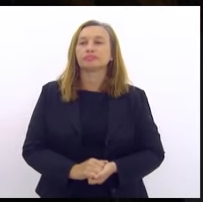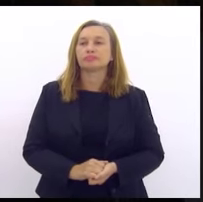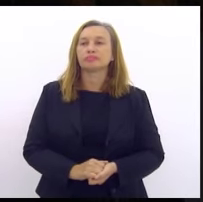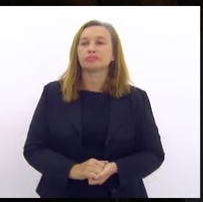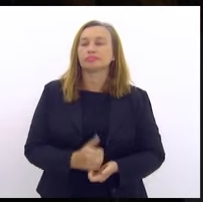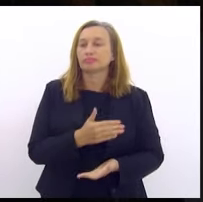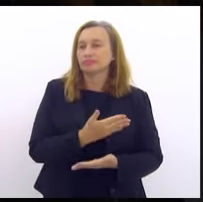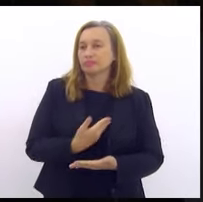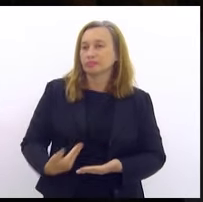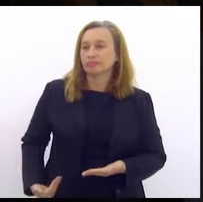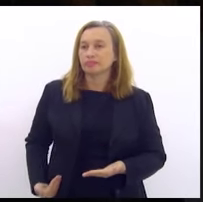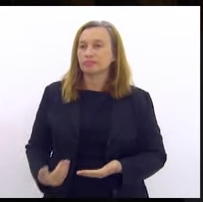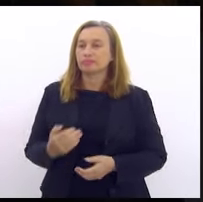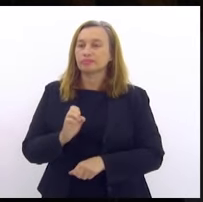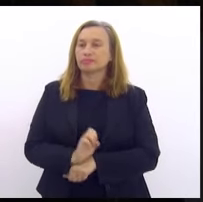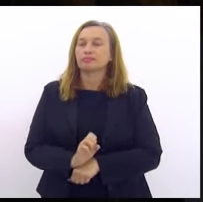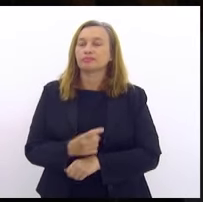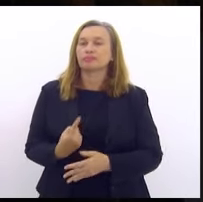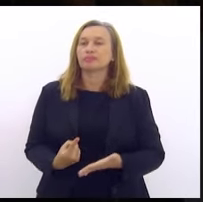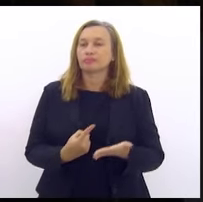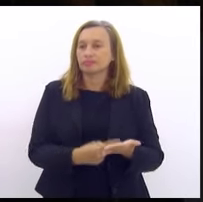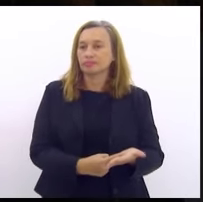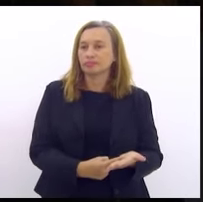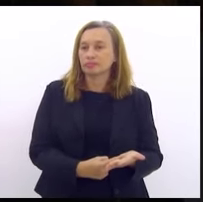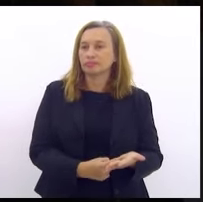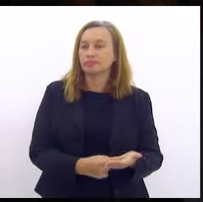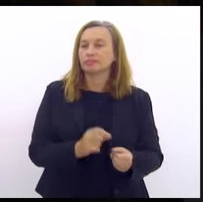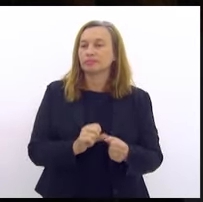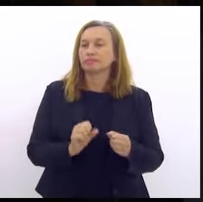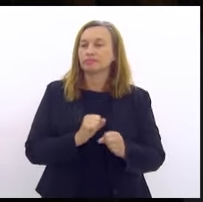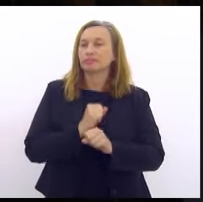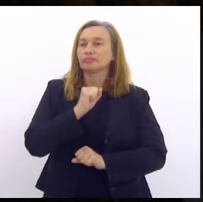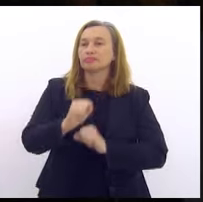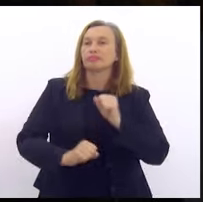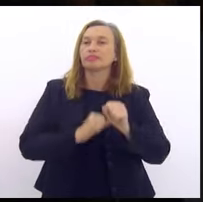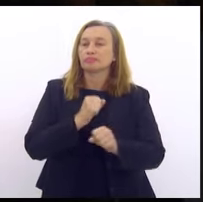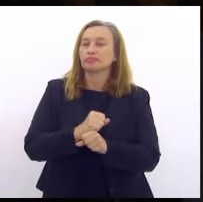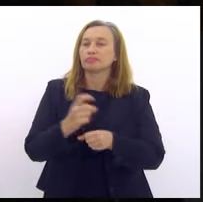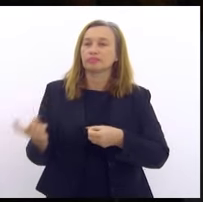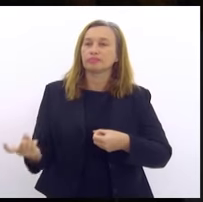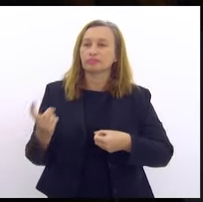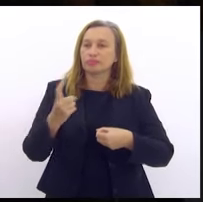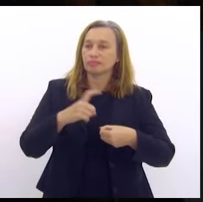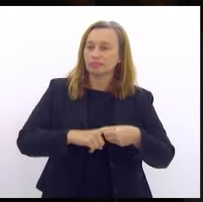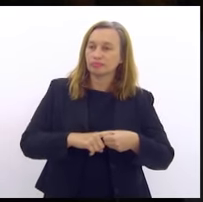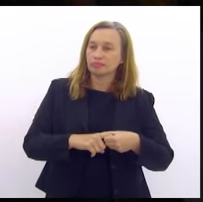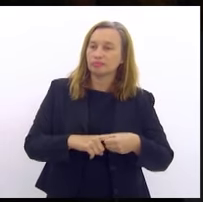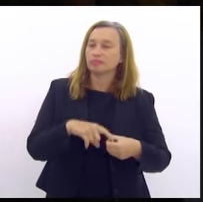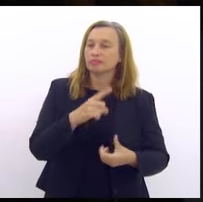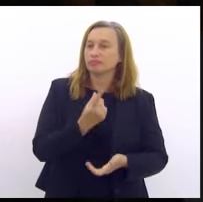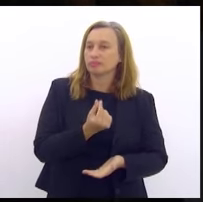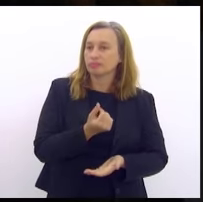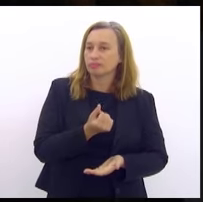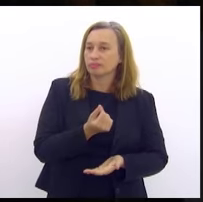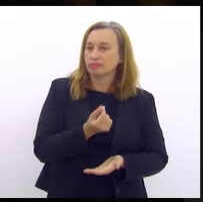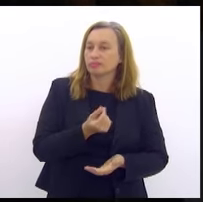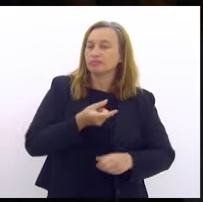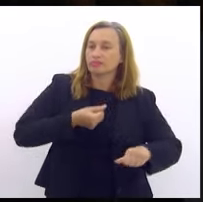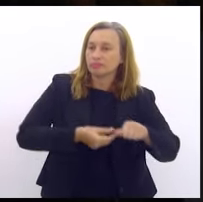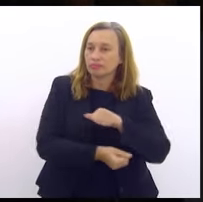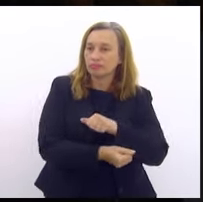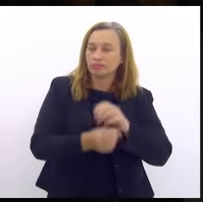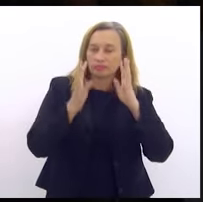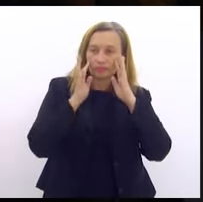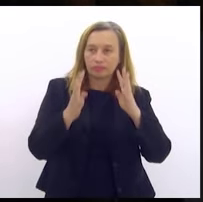e o governo do Estado se comprometeu de que para o ano que vem vai recompor o orçamento e vai retomar o financiamento da rede de